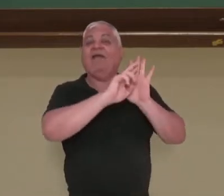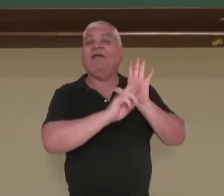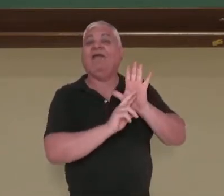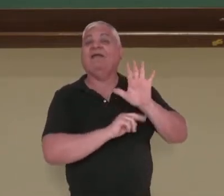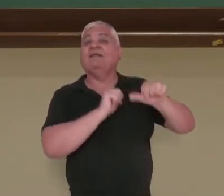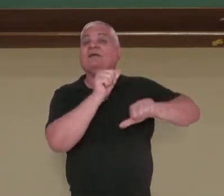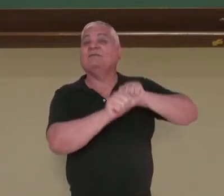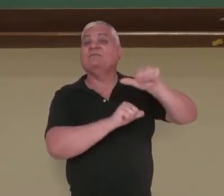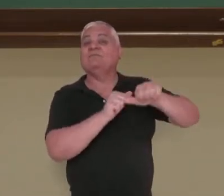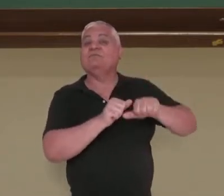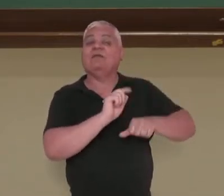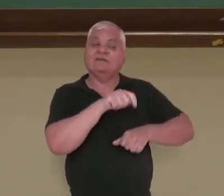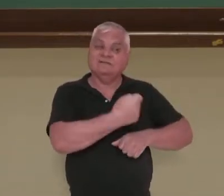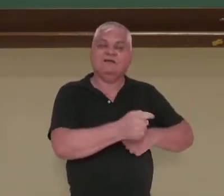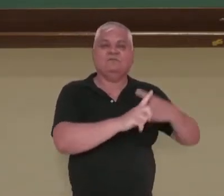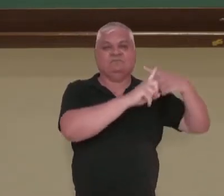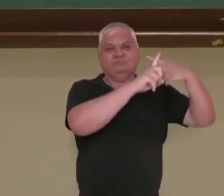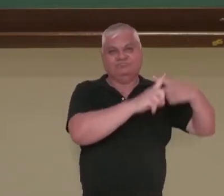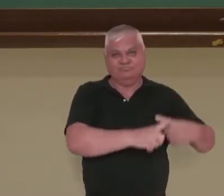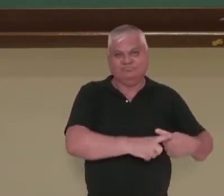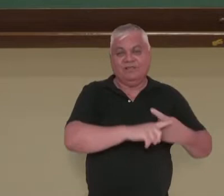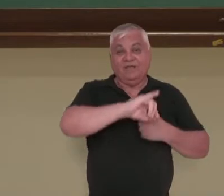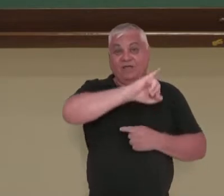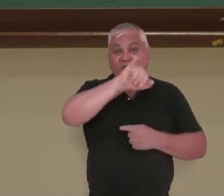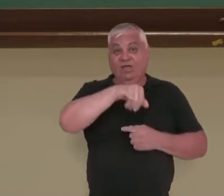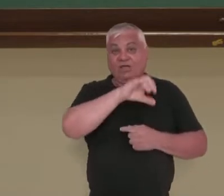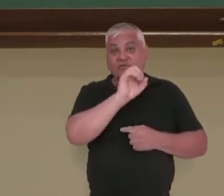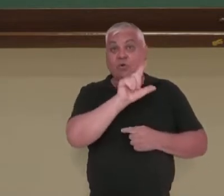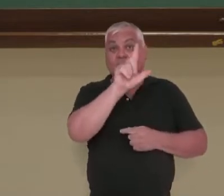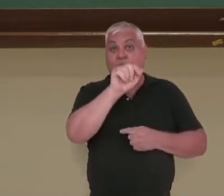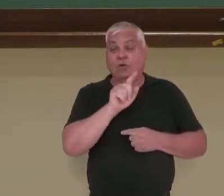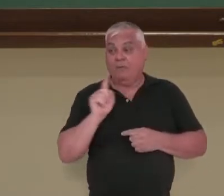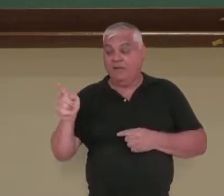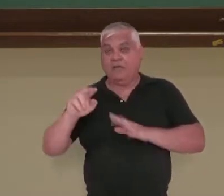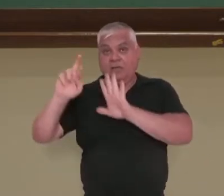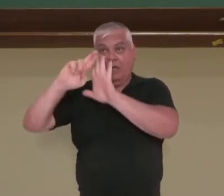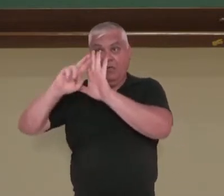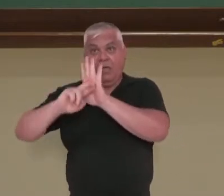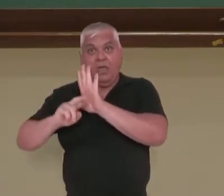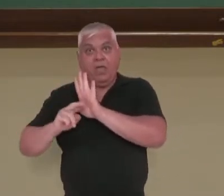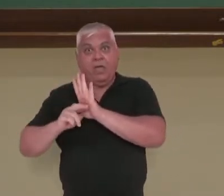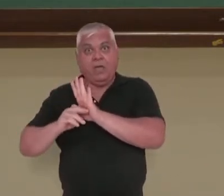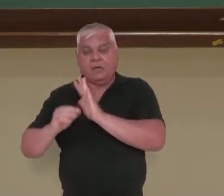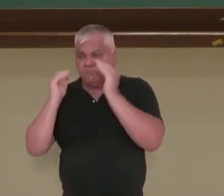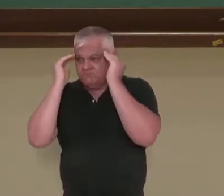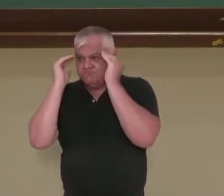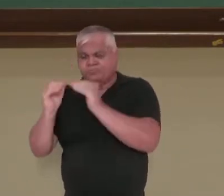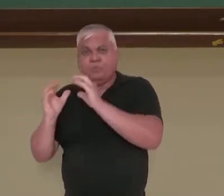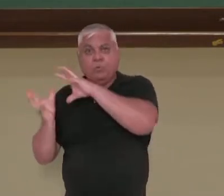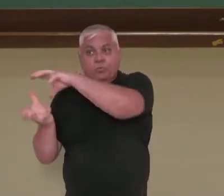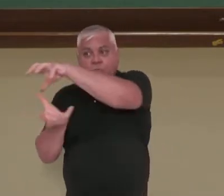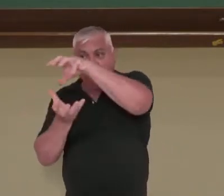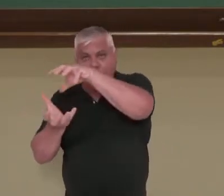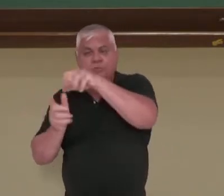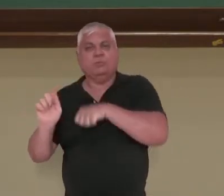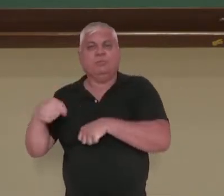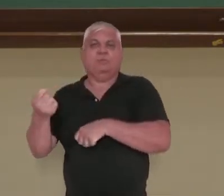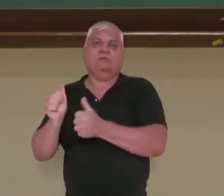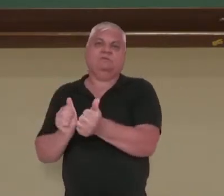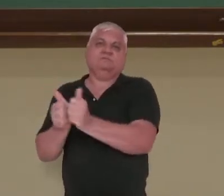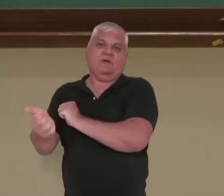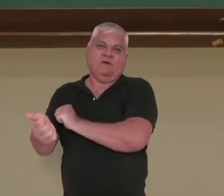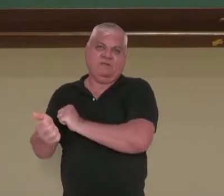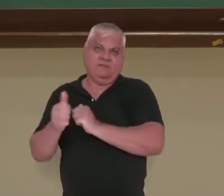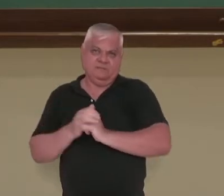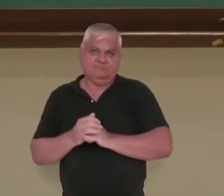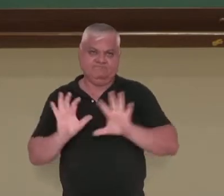ela muda, é um jogo. Quando a regra é imutável, que é a mesma no mundo inteiro, então é um esporte. Um